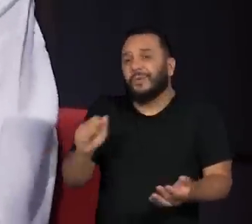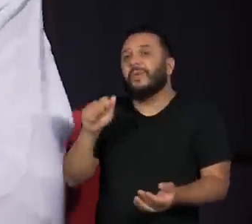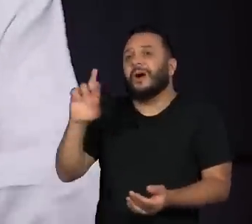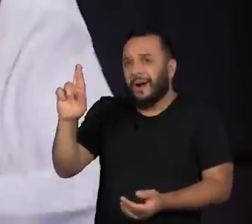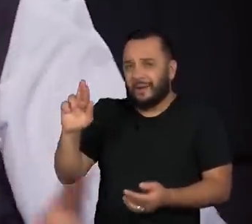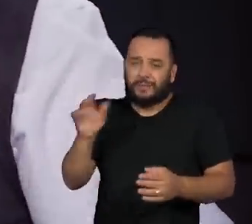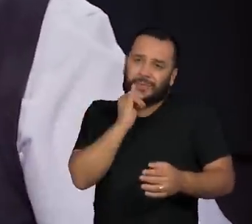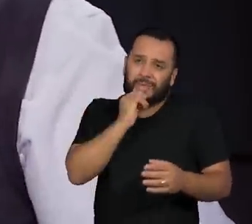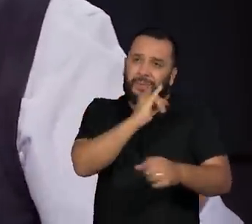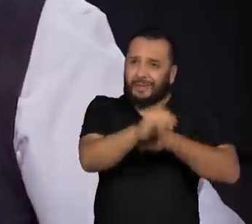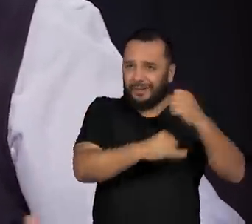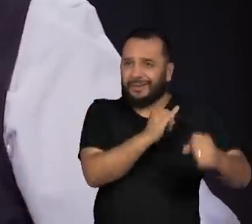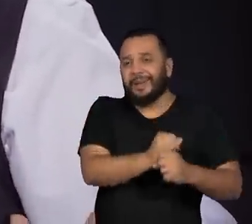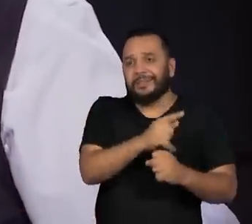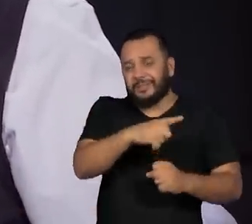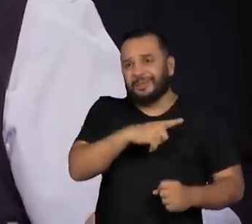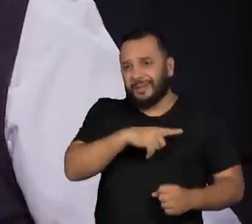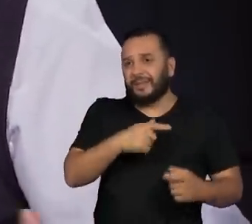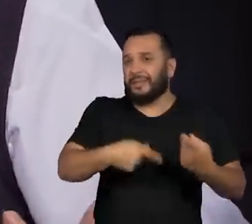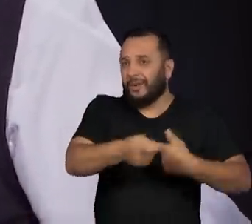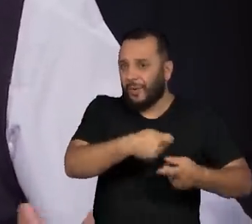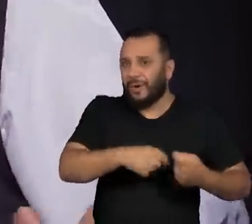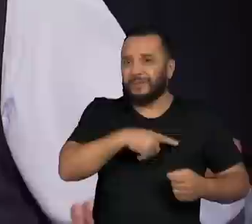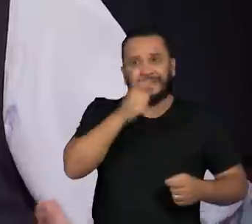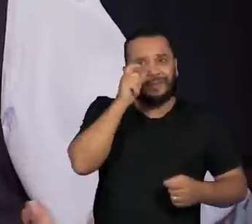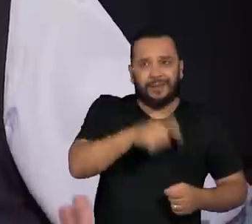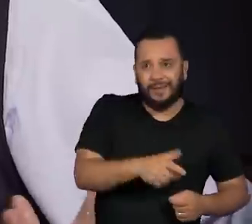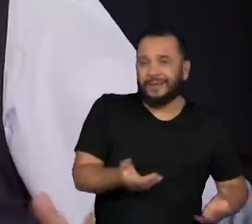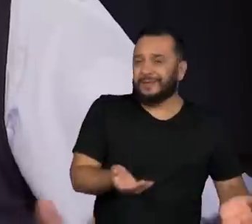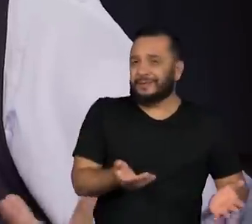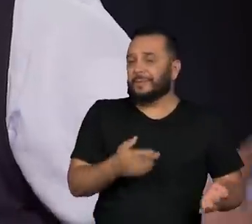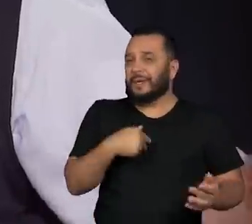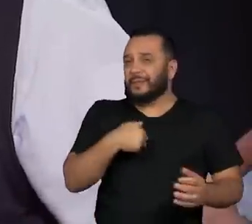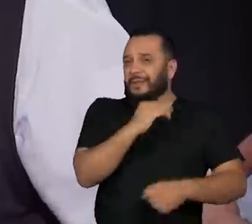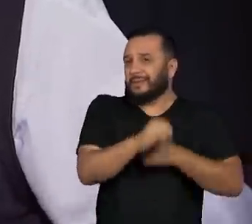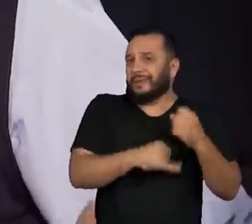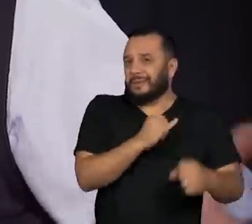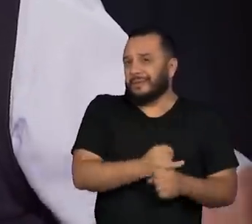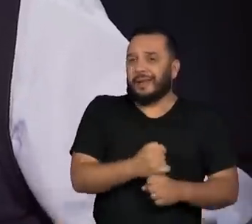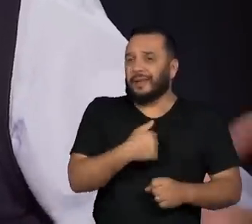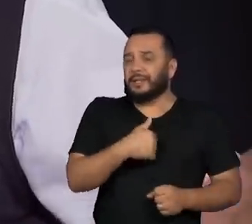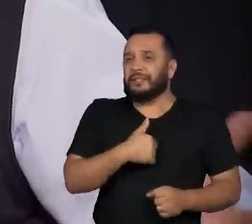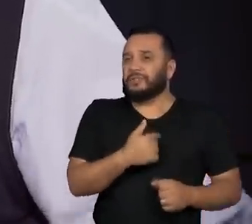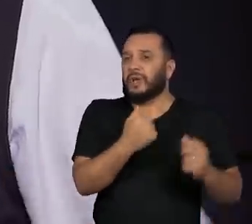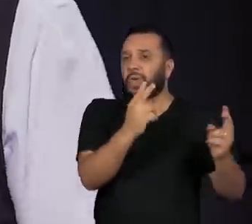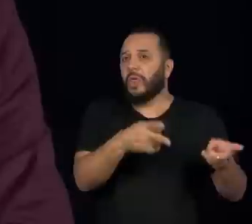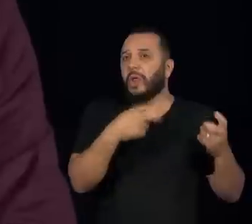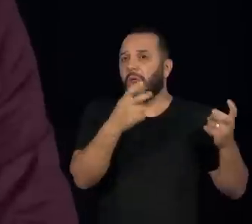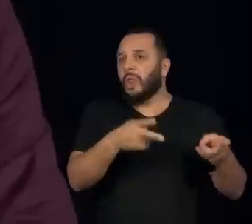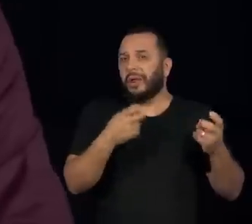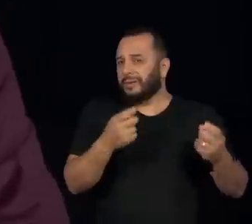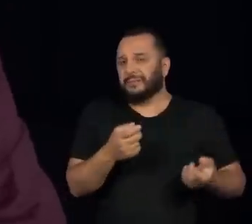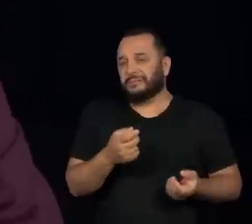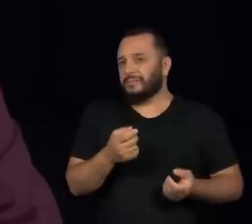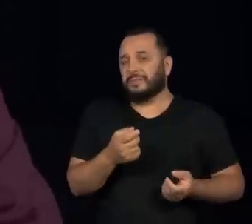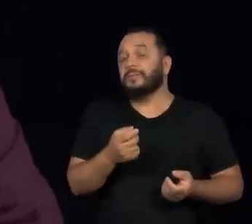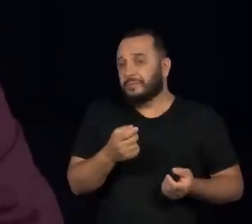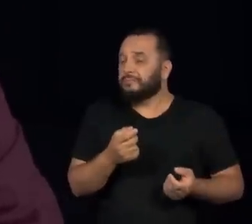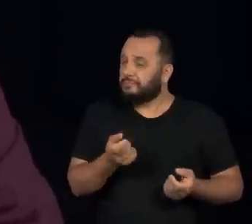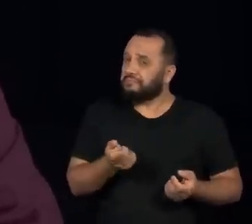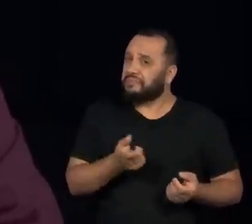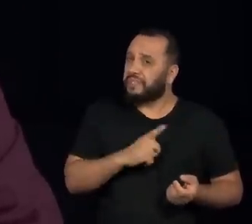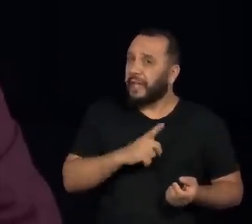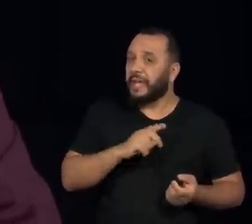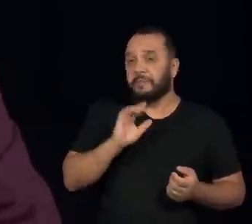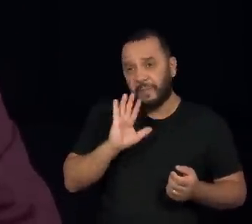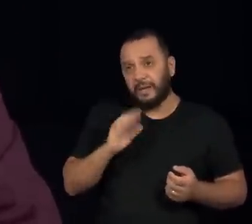negócios Existem várias coisas interessantes em cima disso a Internet ensinam Não gerava Para ninguém era só uma fonte de despesa se a internet